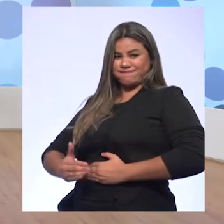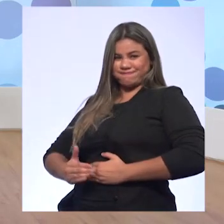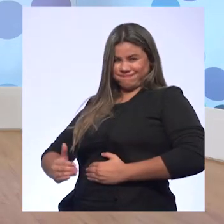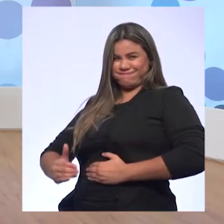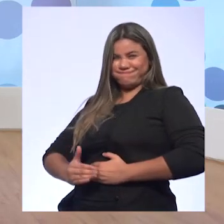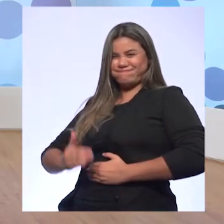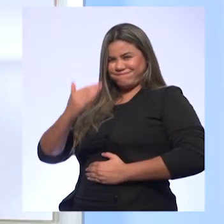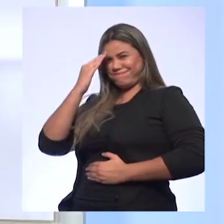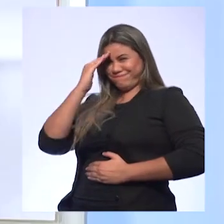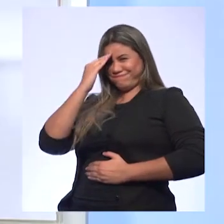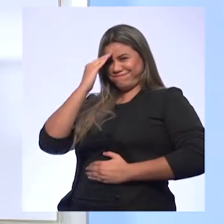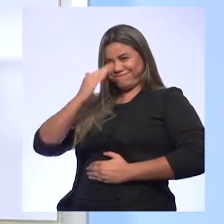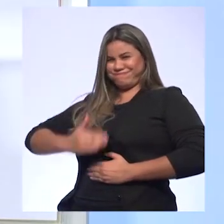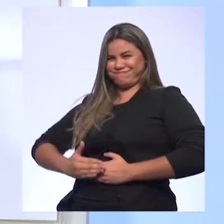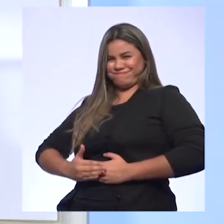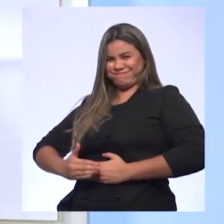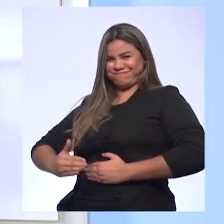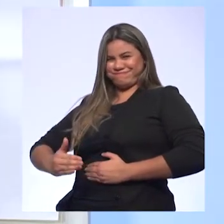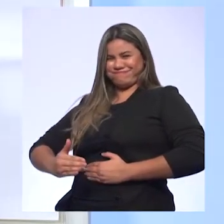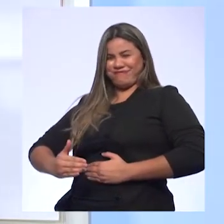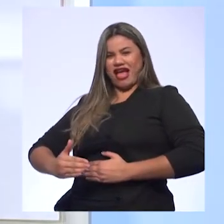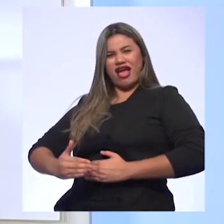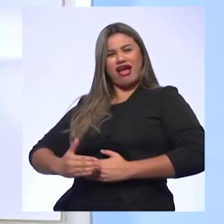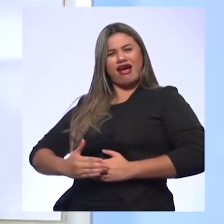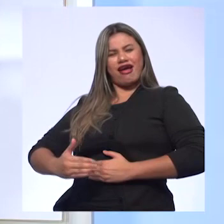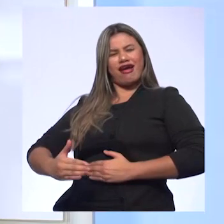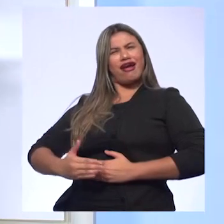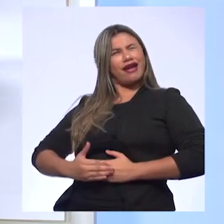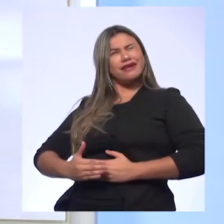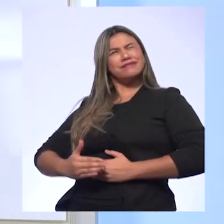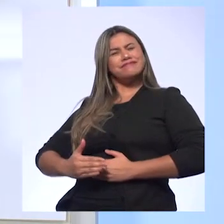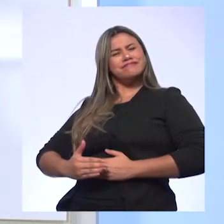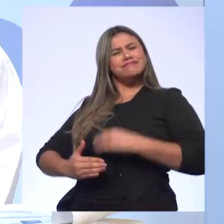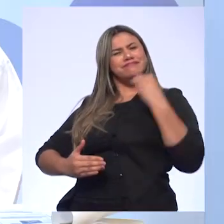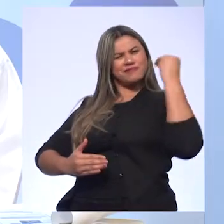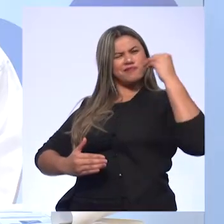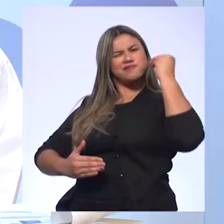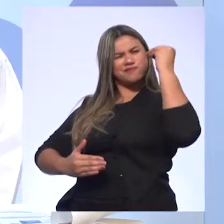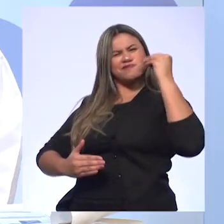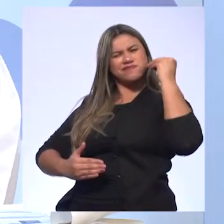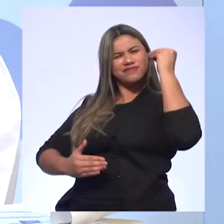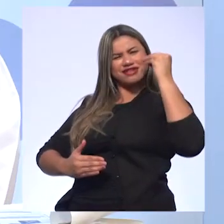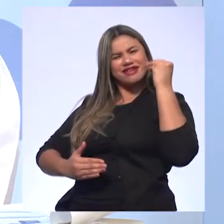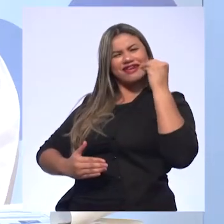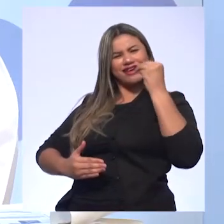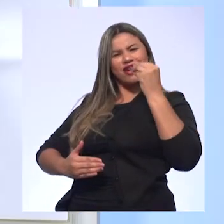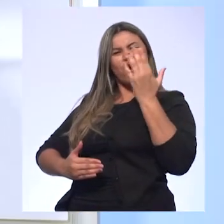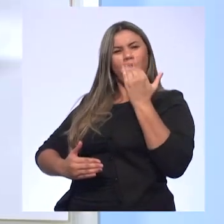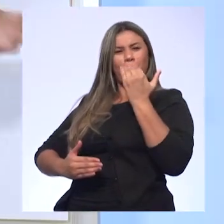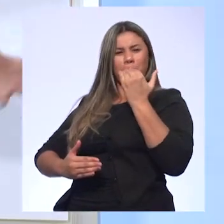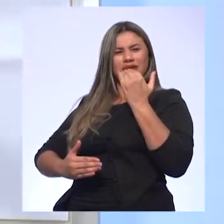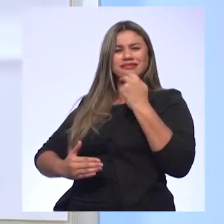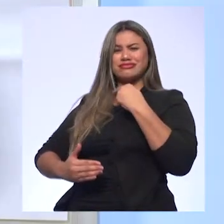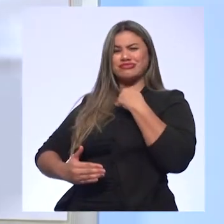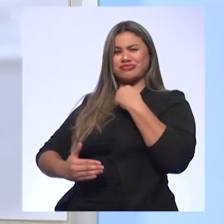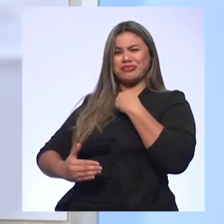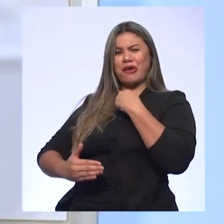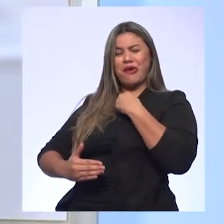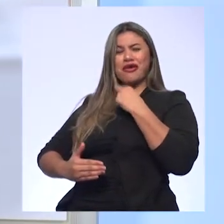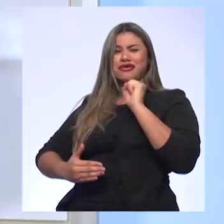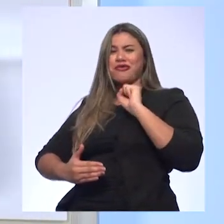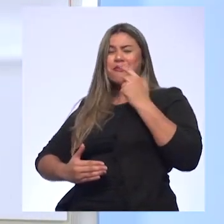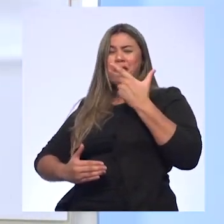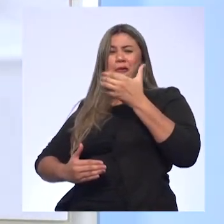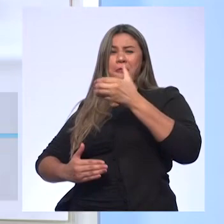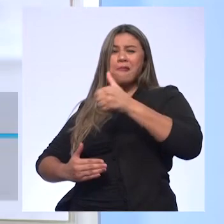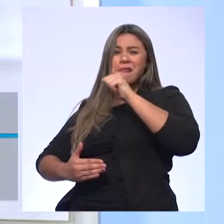camada digamos assim, um volume de experiência vivida, de diversos alimentos que eu não deveria, e bebidas que eu não deveria